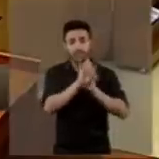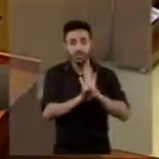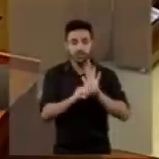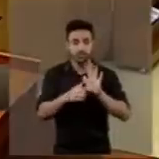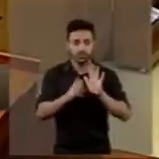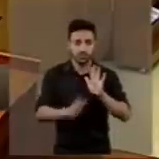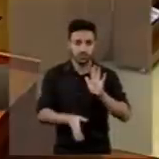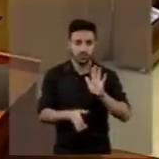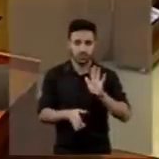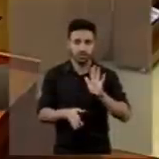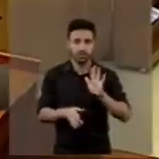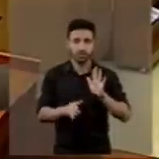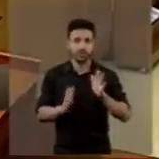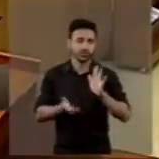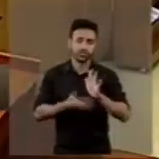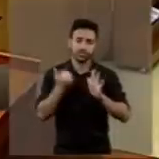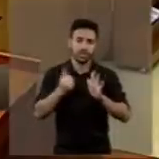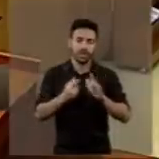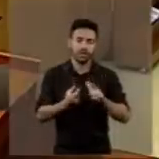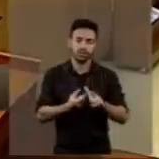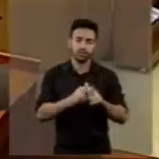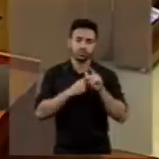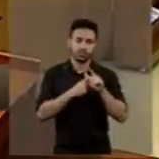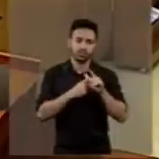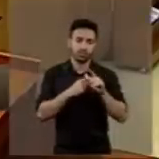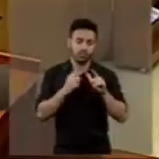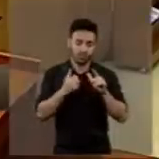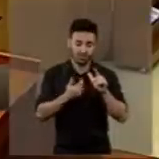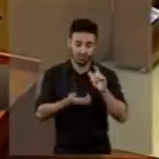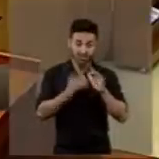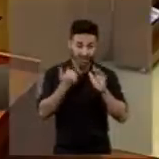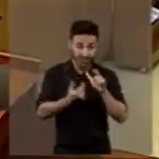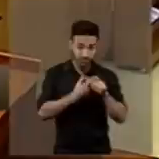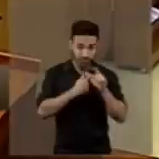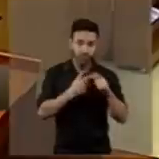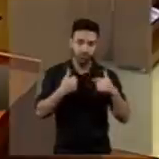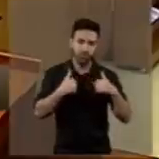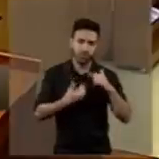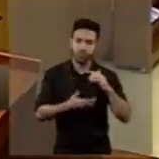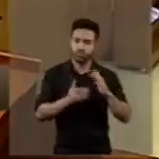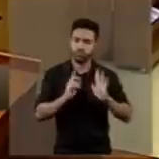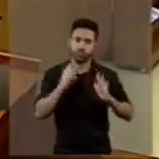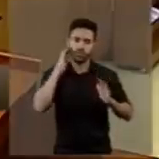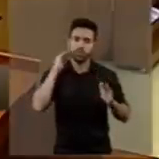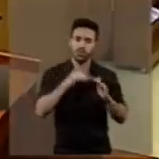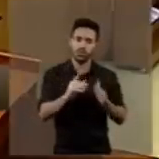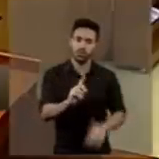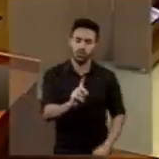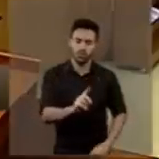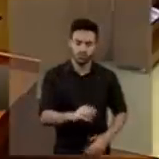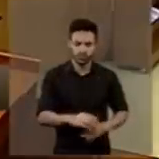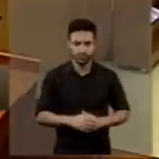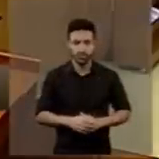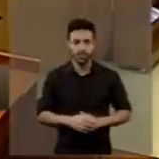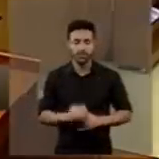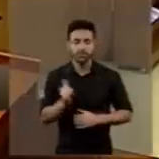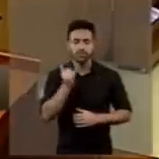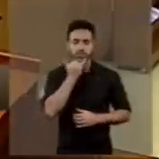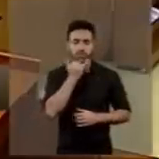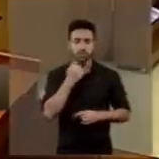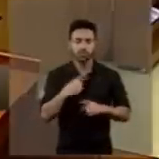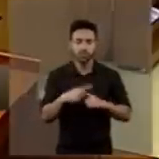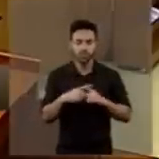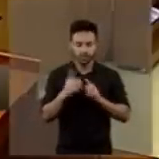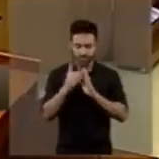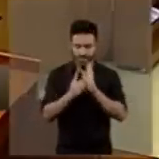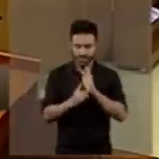sem efeito suspensivo. Eu afasto somente isso. Perdão, porque no parecer a transcrição do